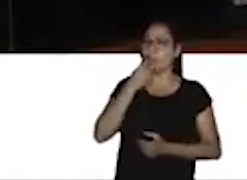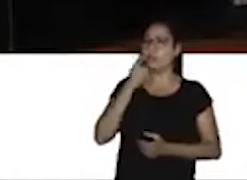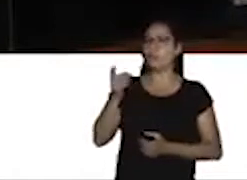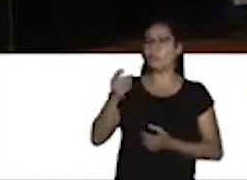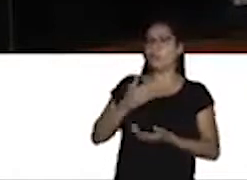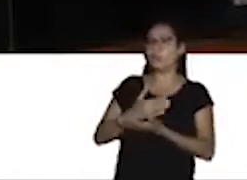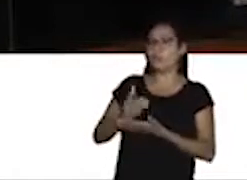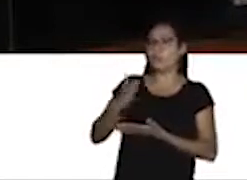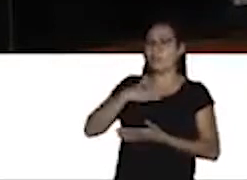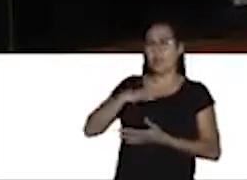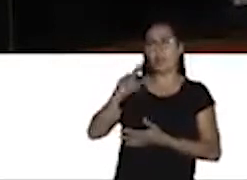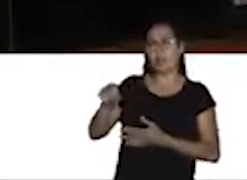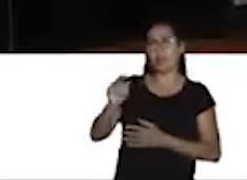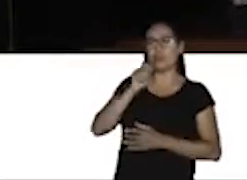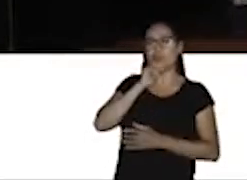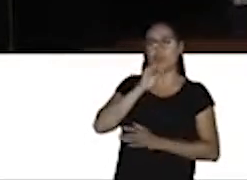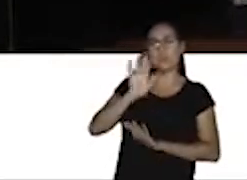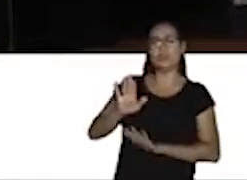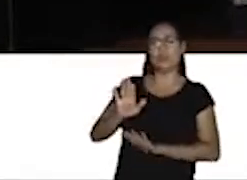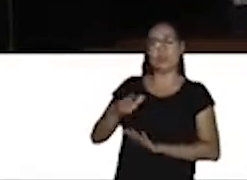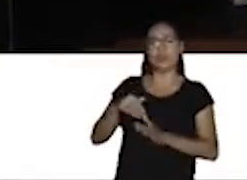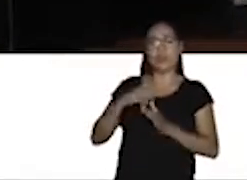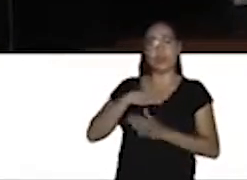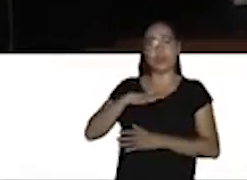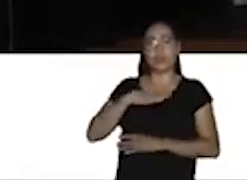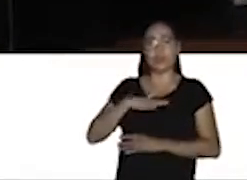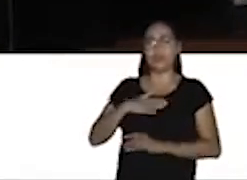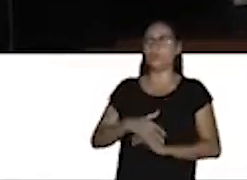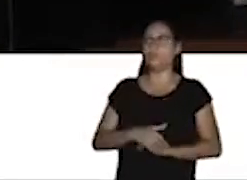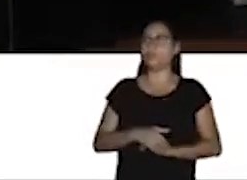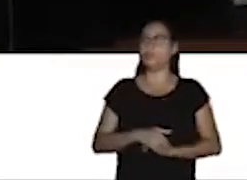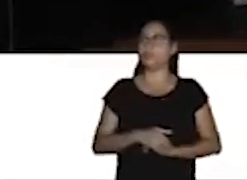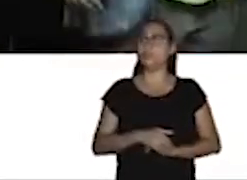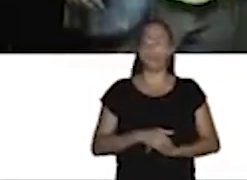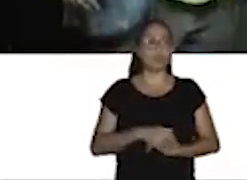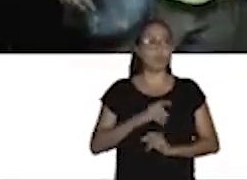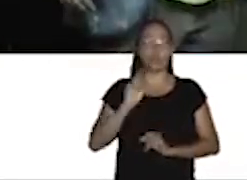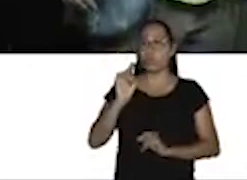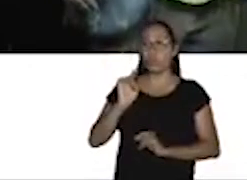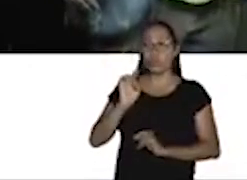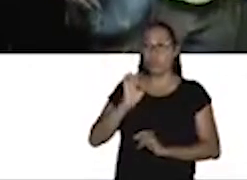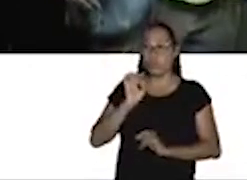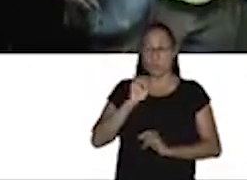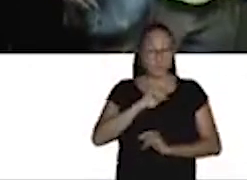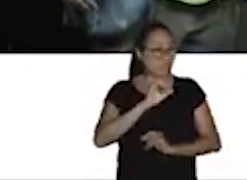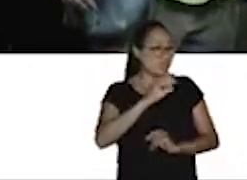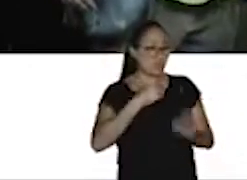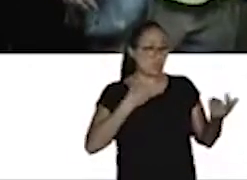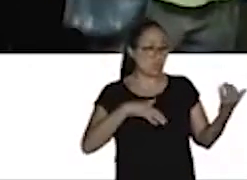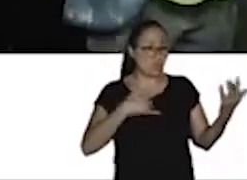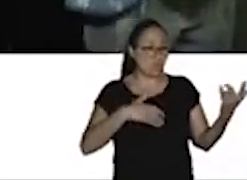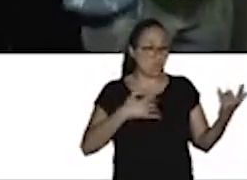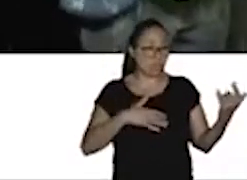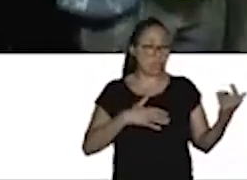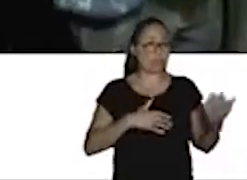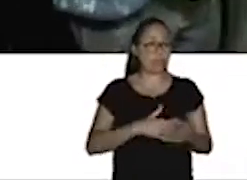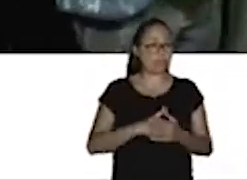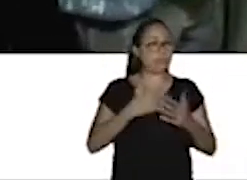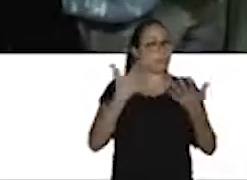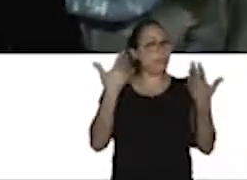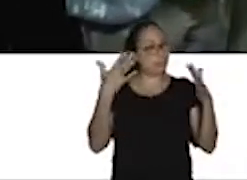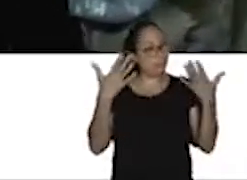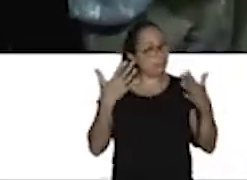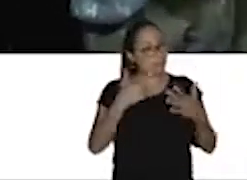pouquinho, né? Tu não. Deixa eu começar. Não, tu não, tu só toca. Inclusive já tocou uma salva de palmas para Ricardo